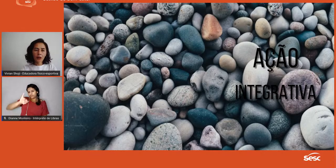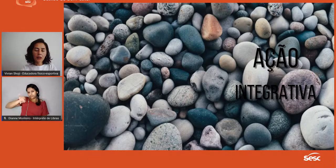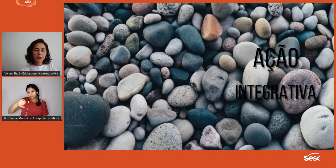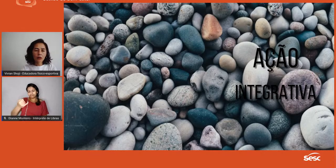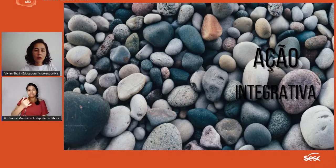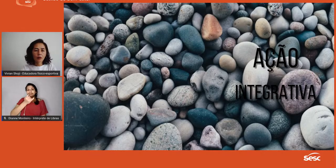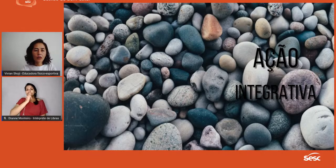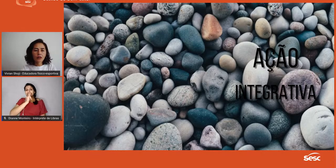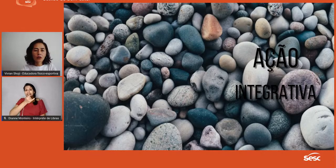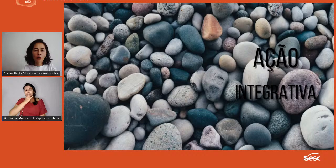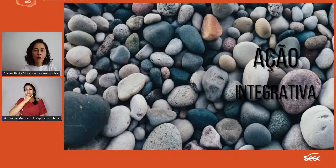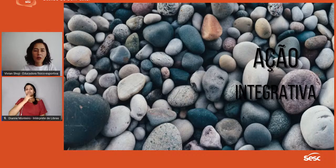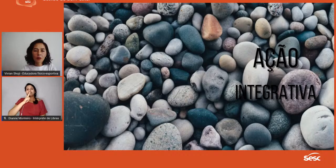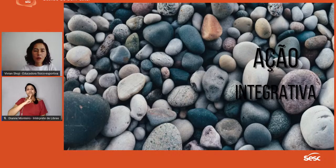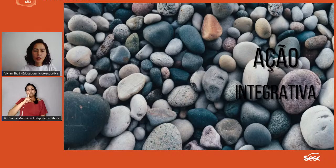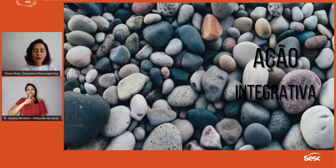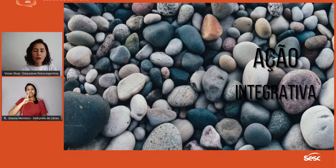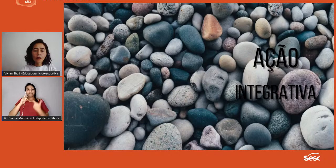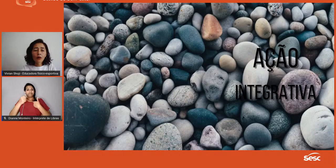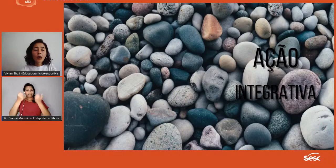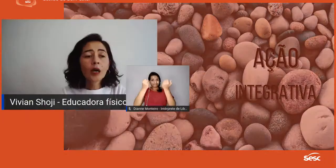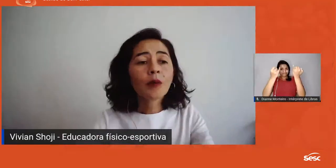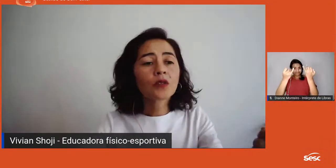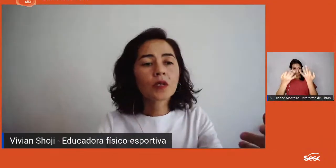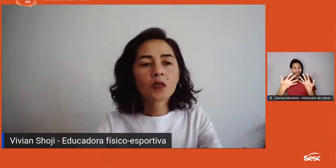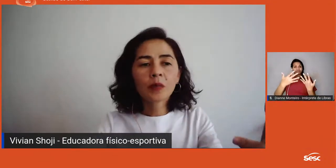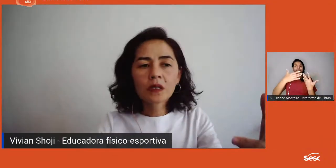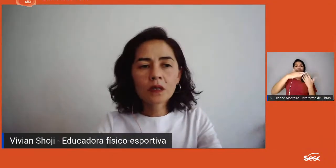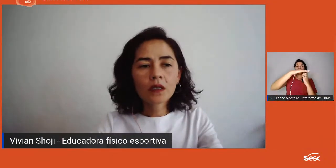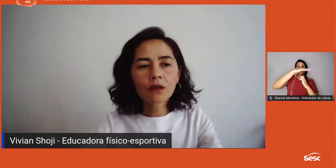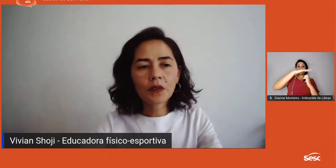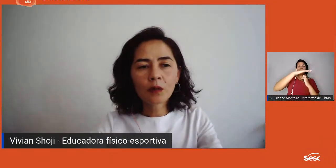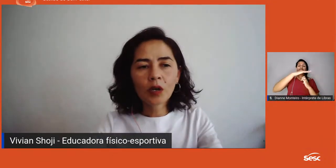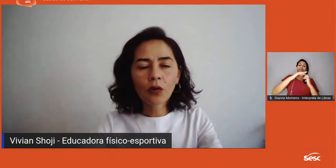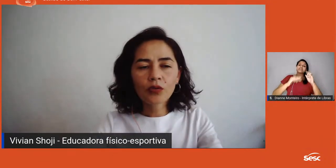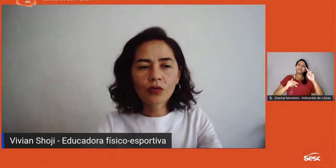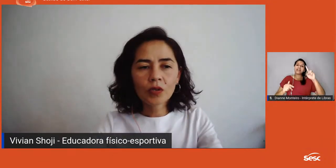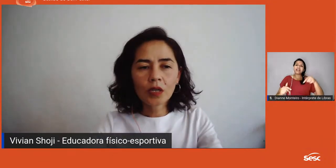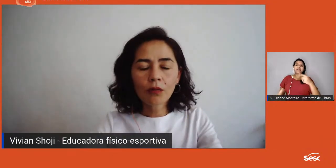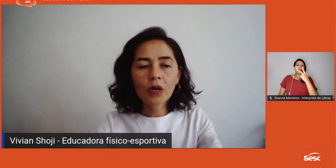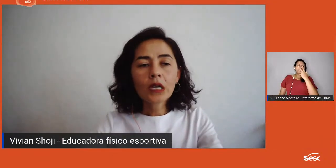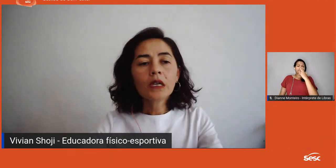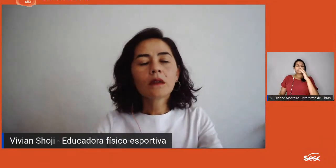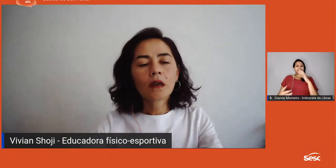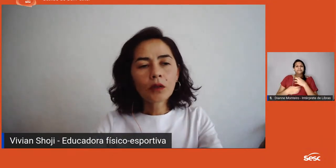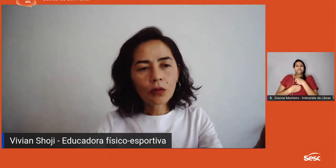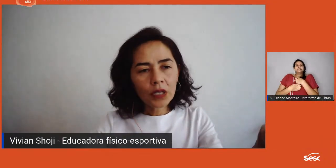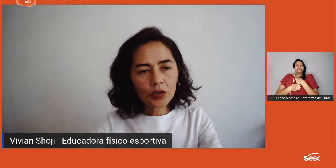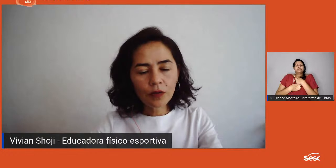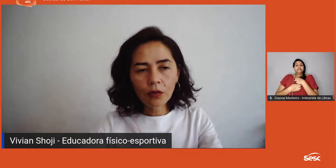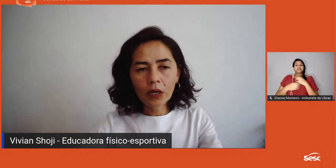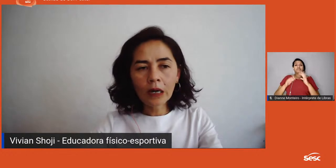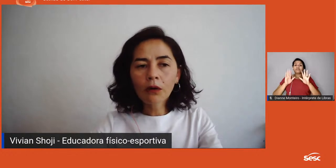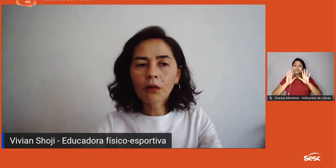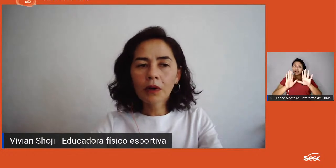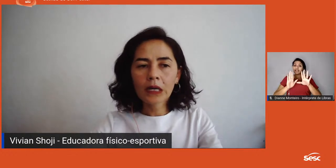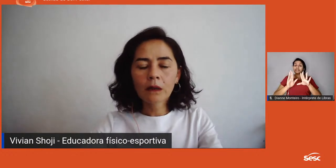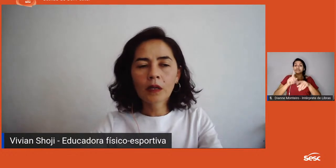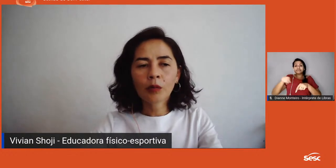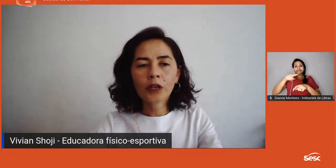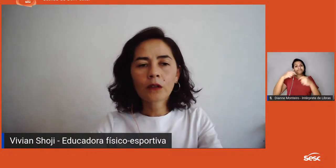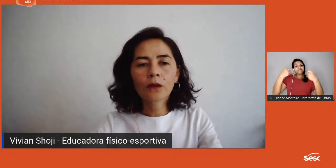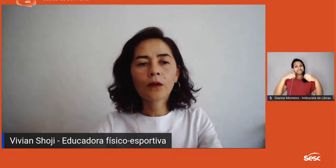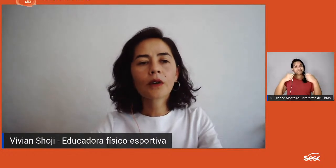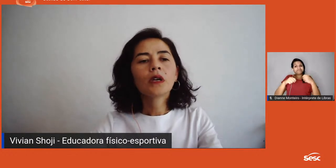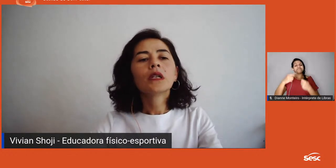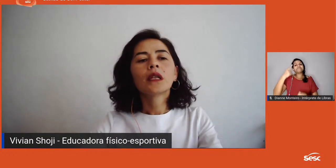comentei com relação às empresas como uma inspiração, mas vocês precisam fazer uma construção tanto individual com